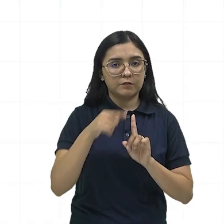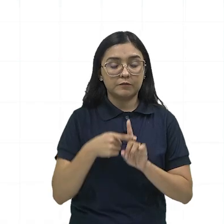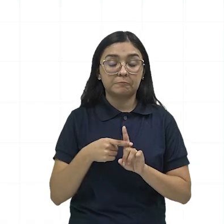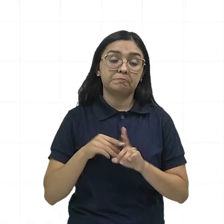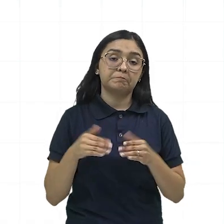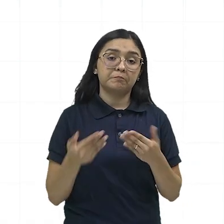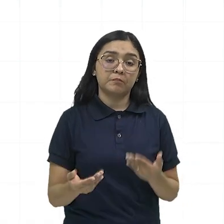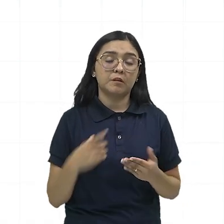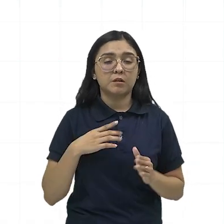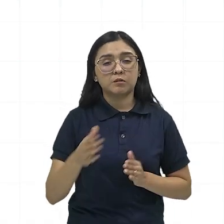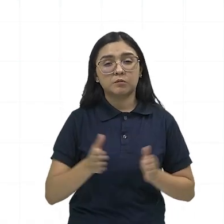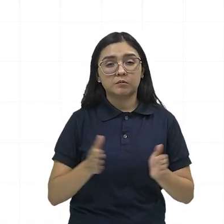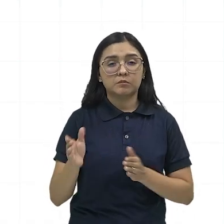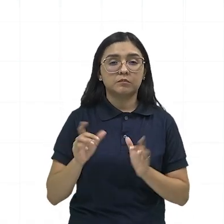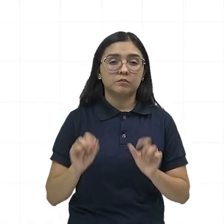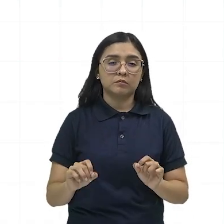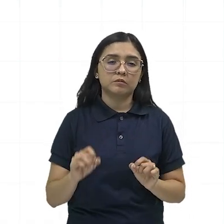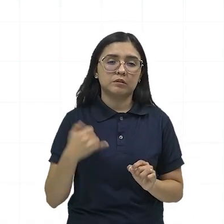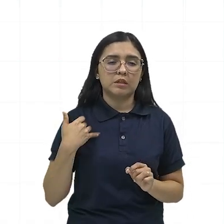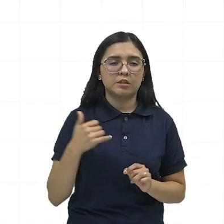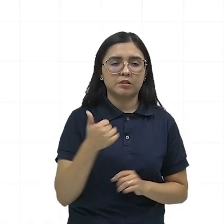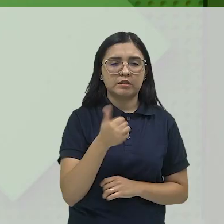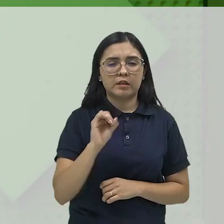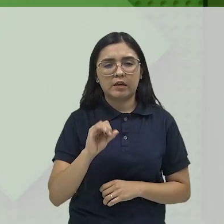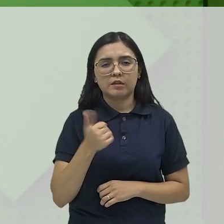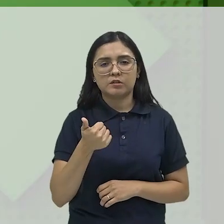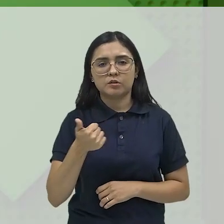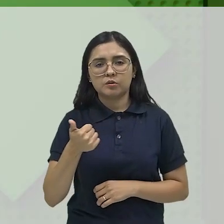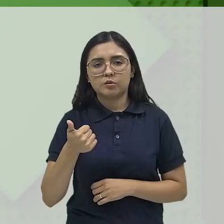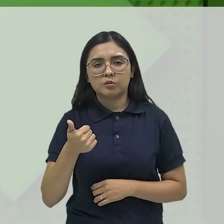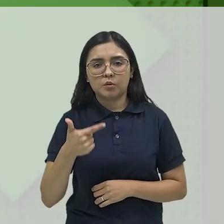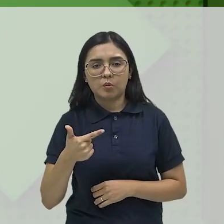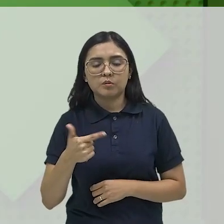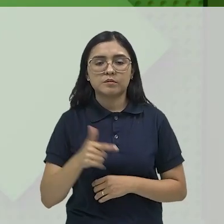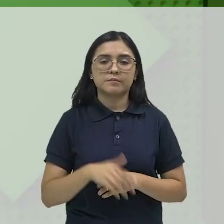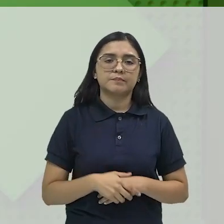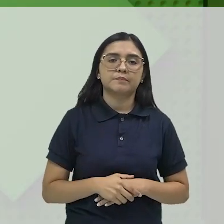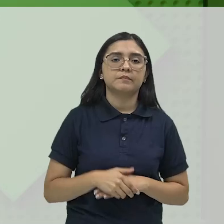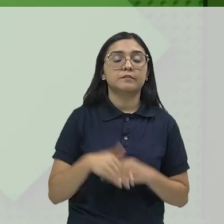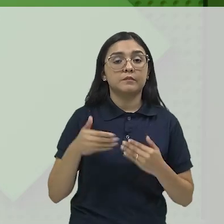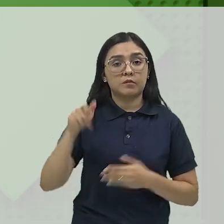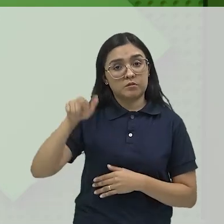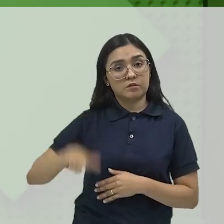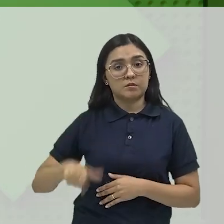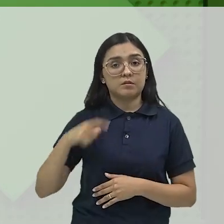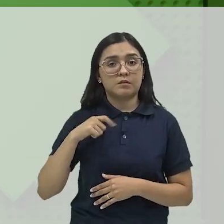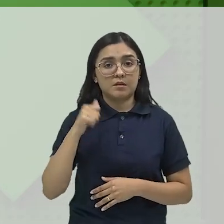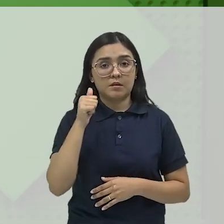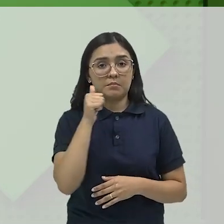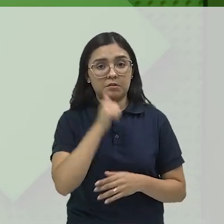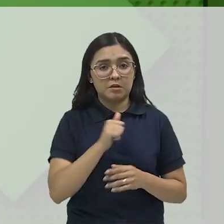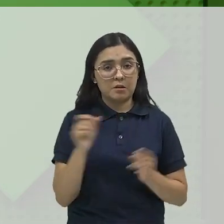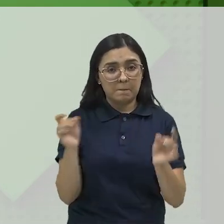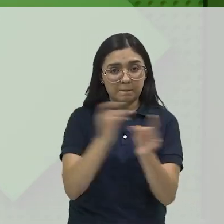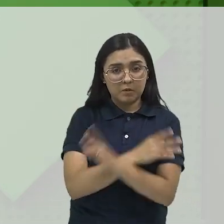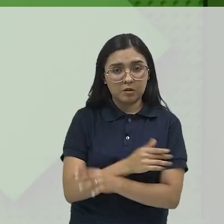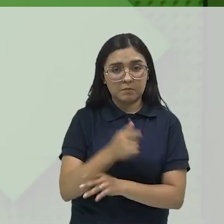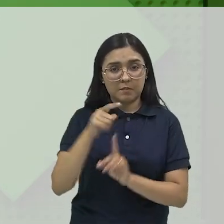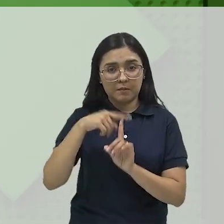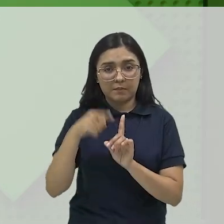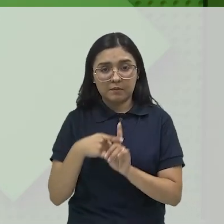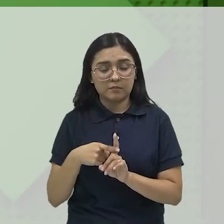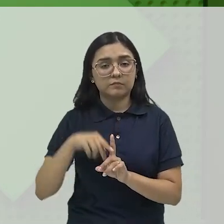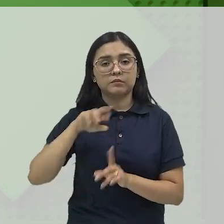de ser ali na faixa etária dos 10, 12 anos, isso quer dizer que essa menina já está pronta para ser mãe?